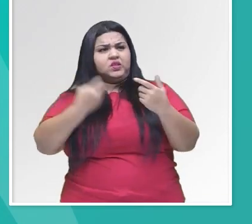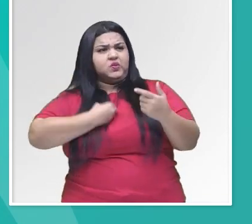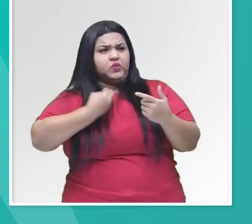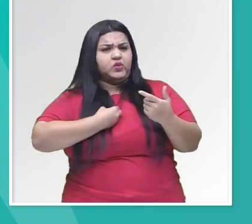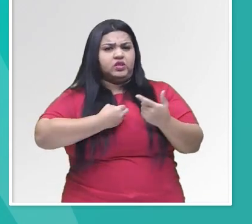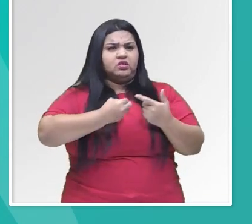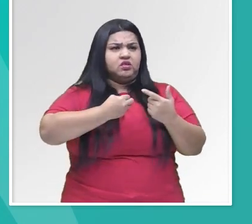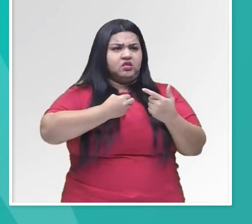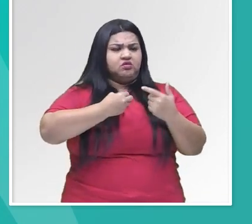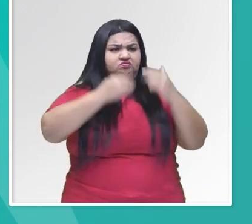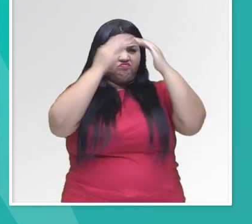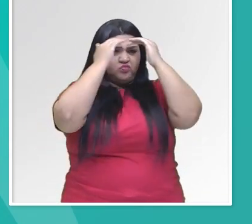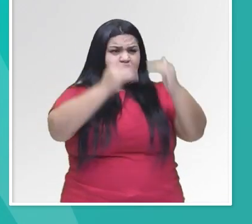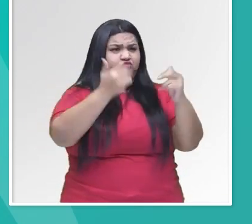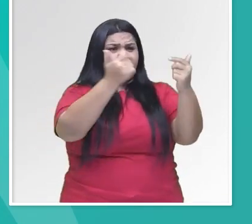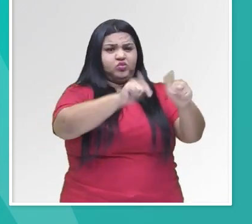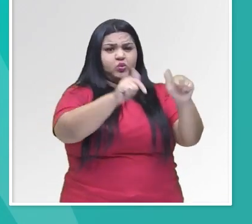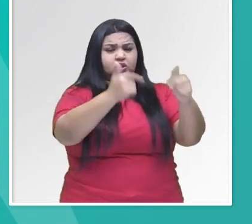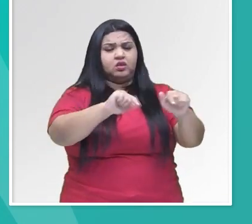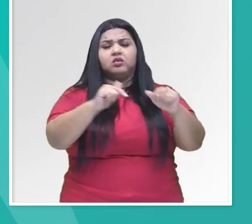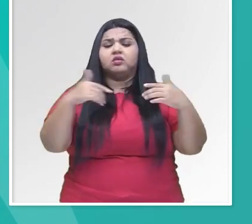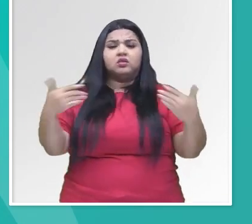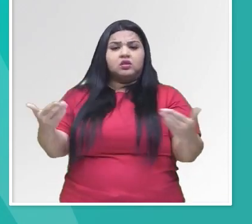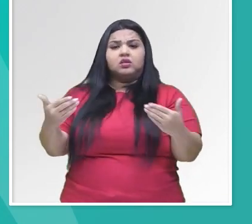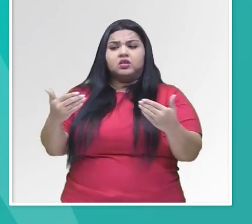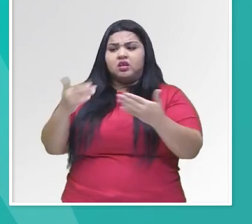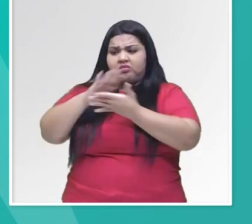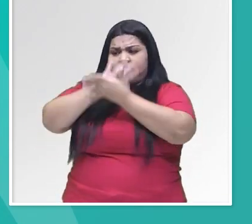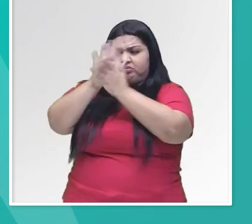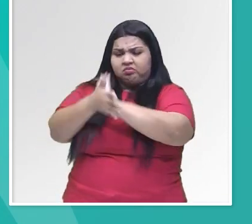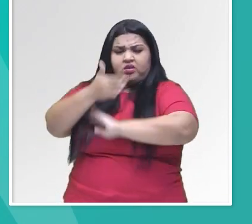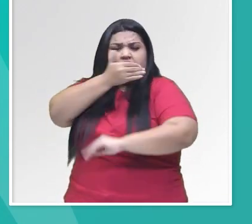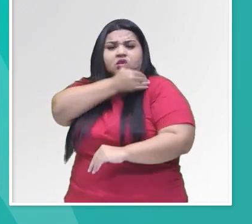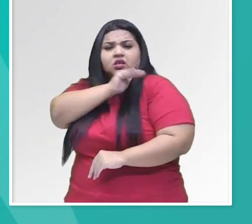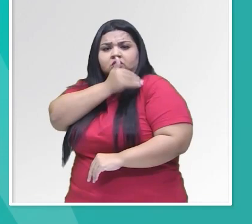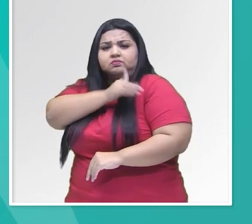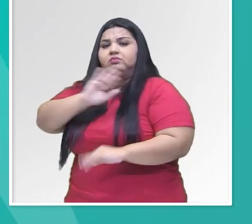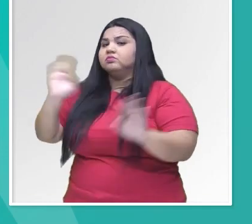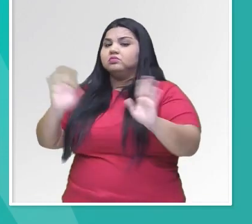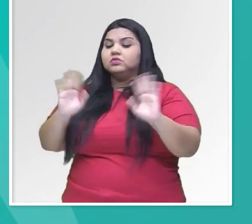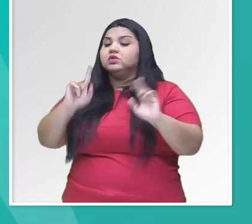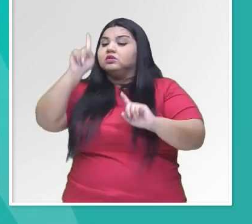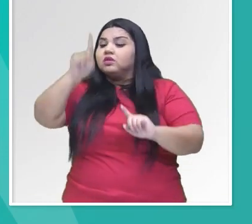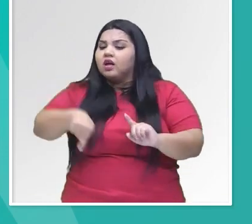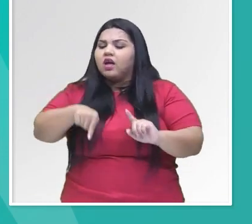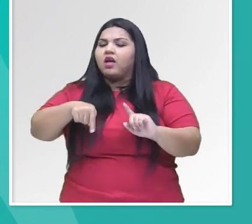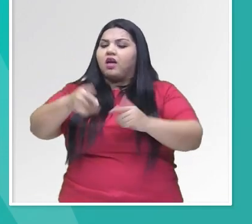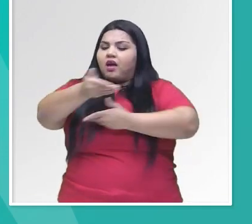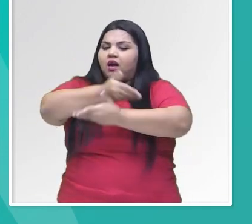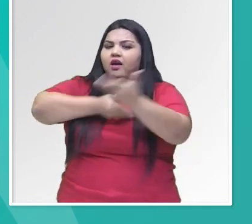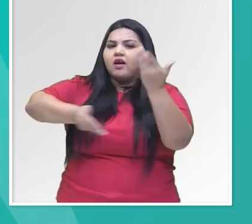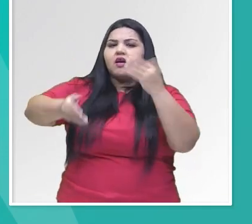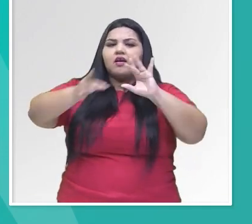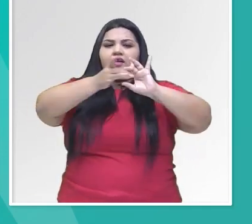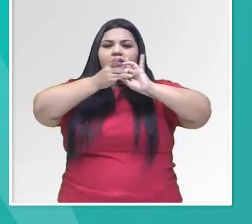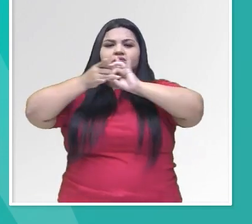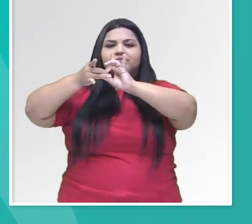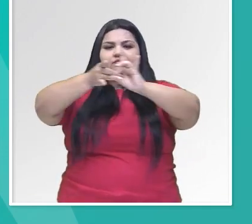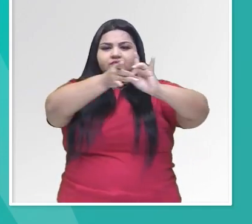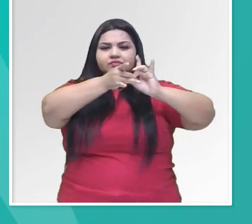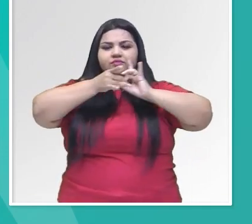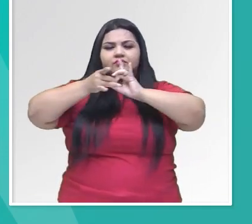do desrespeito, não é aquela convivência do preconceito. É a convivência